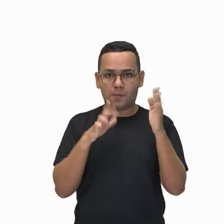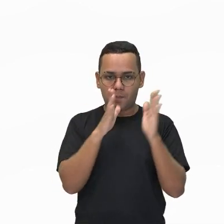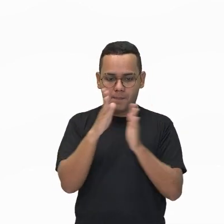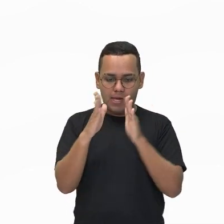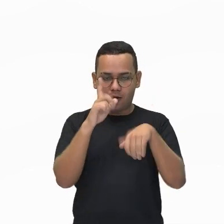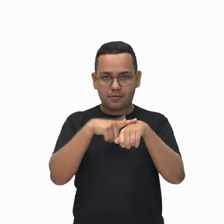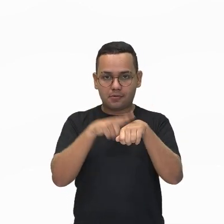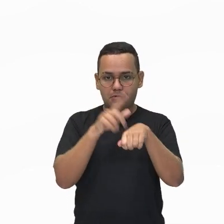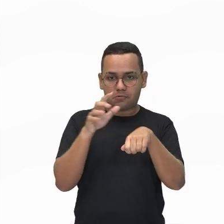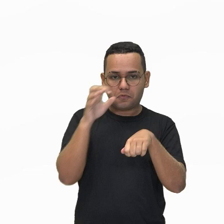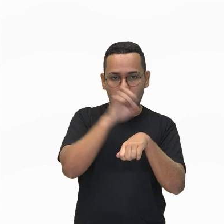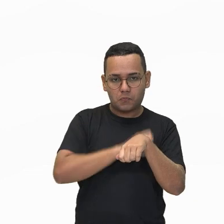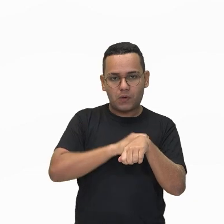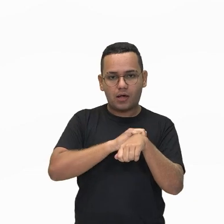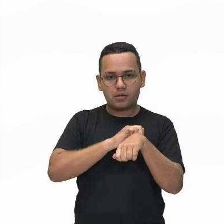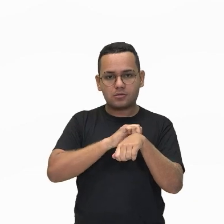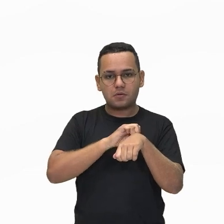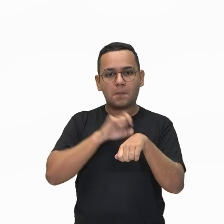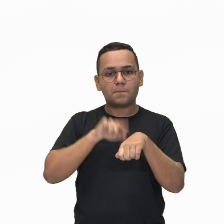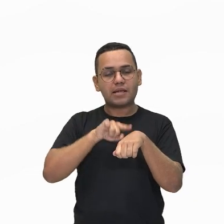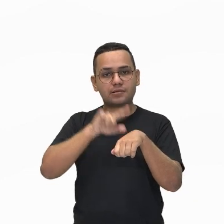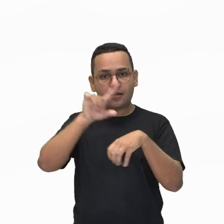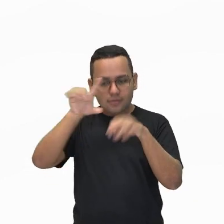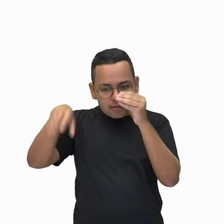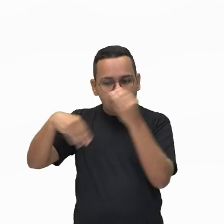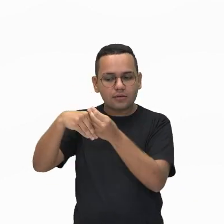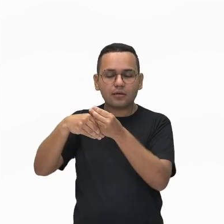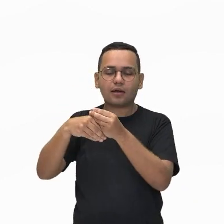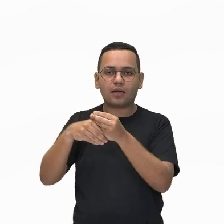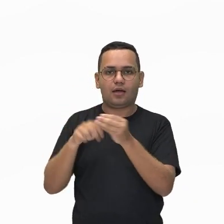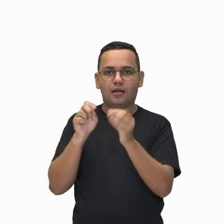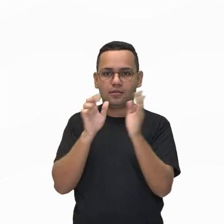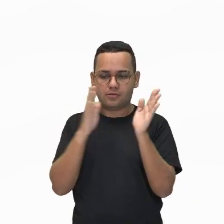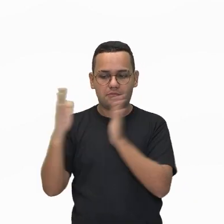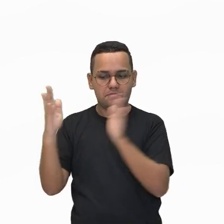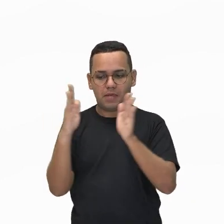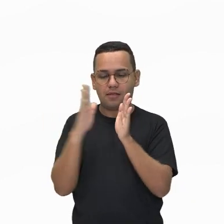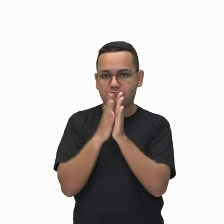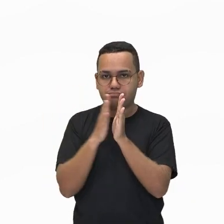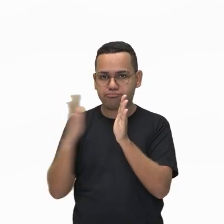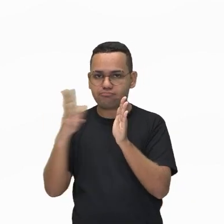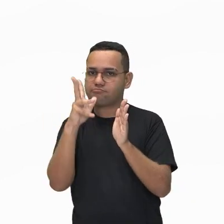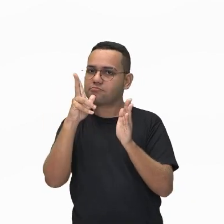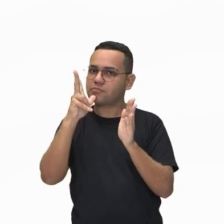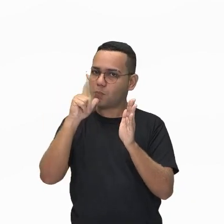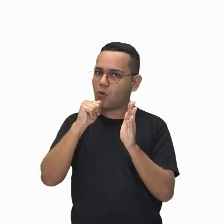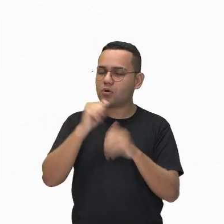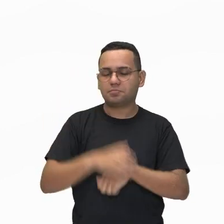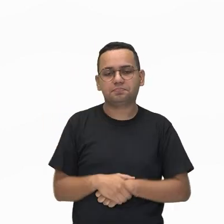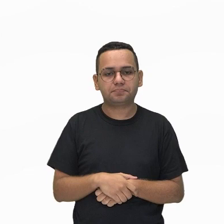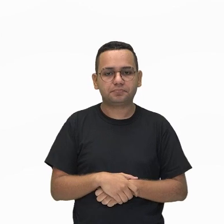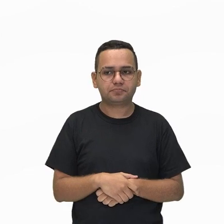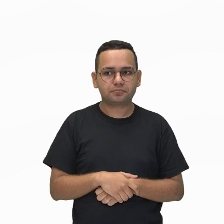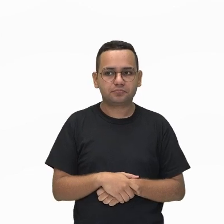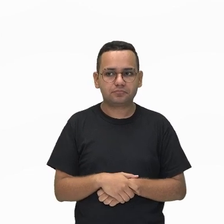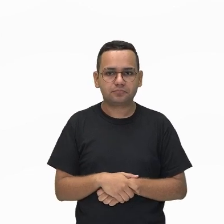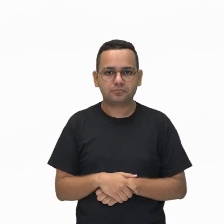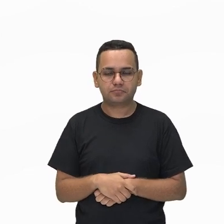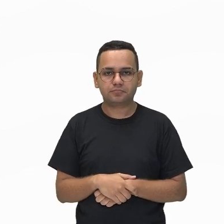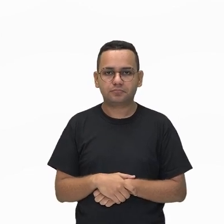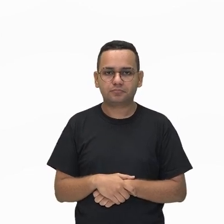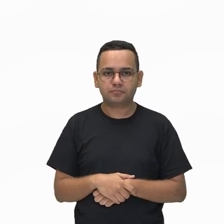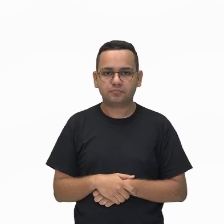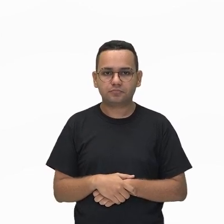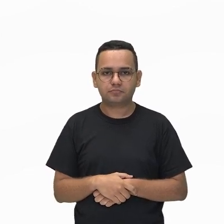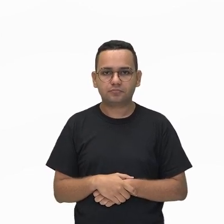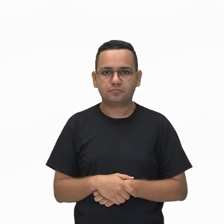sua vez, compõem os planos de longo prazo. E aí a gente passou